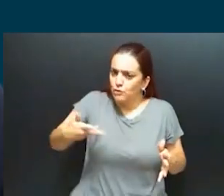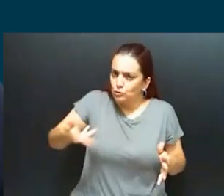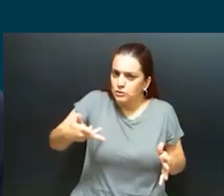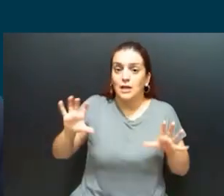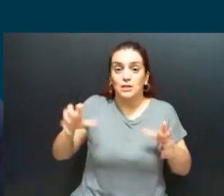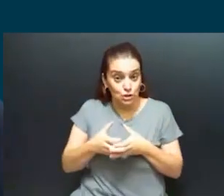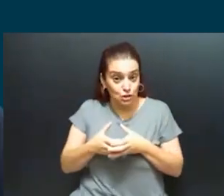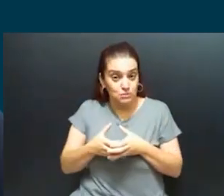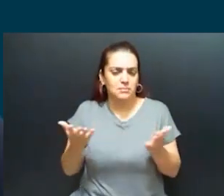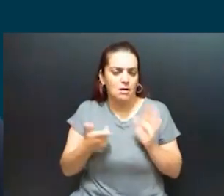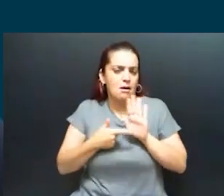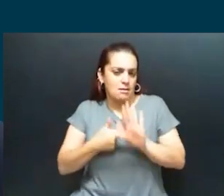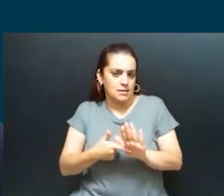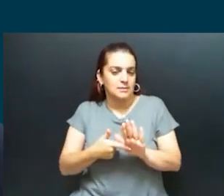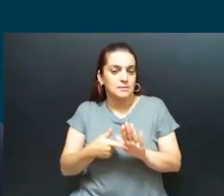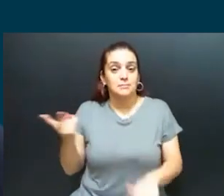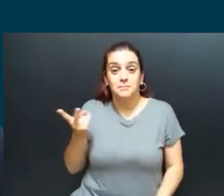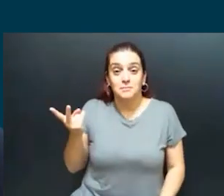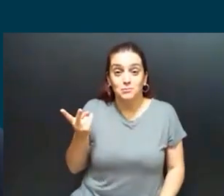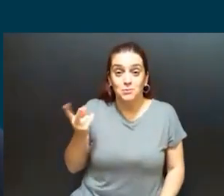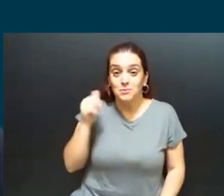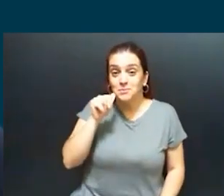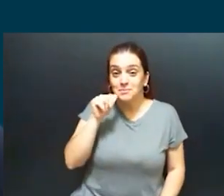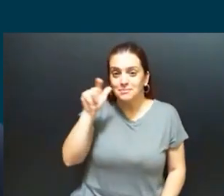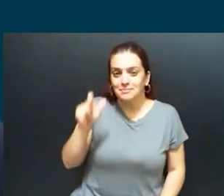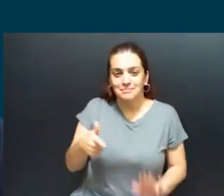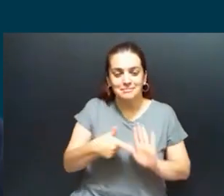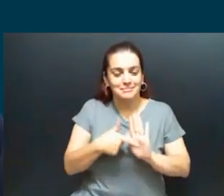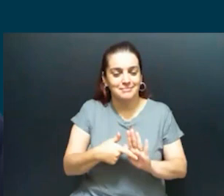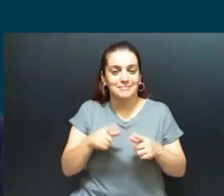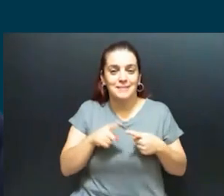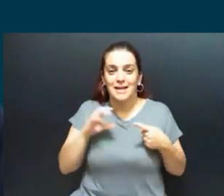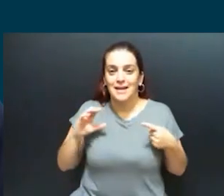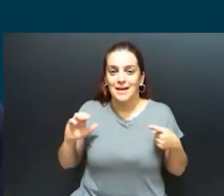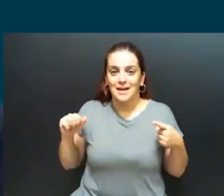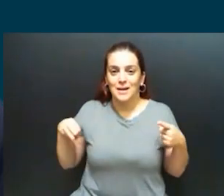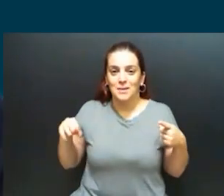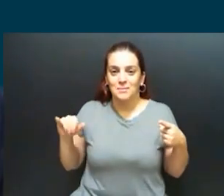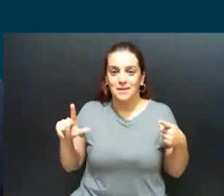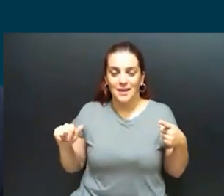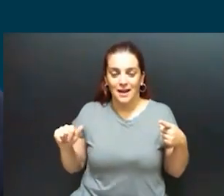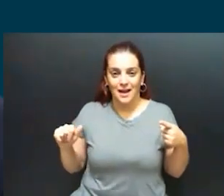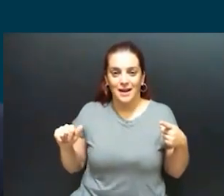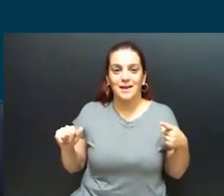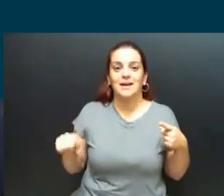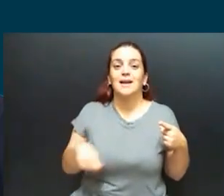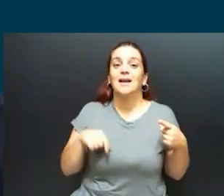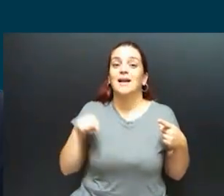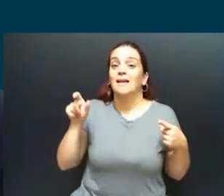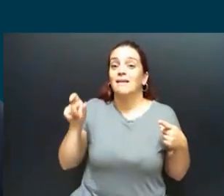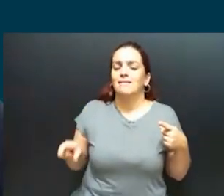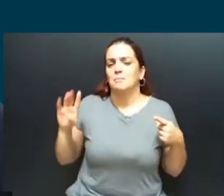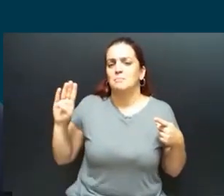vou introduzir essas nossas maravilhosas apresentadoras de hoje. Camila, que a gente chama de Lobinha, que é bacharela